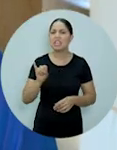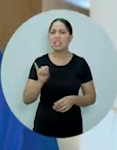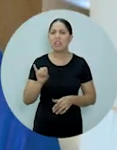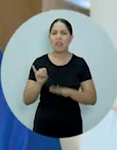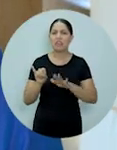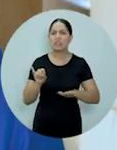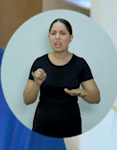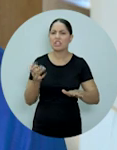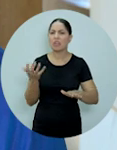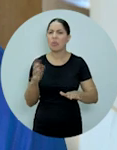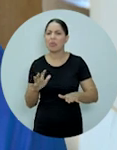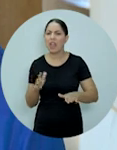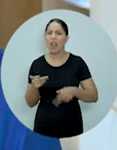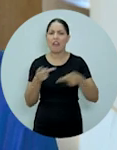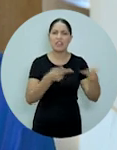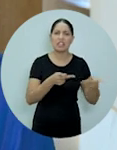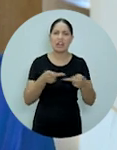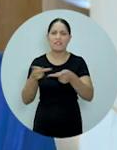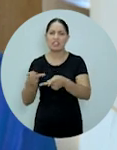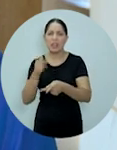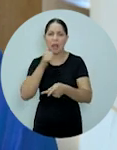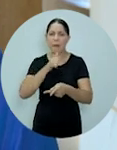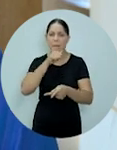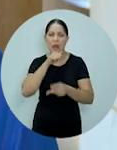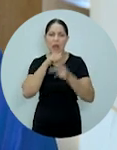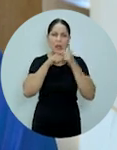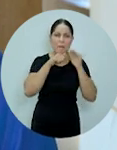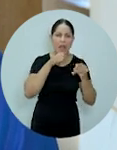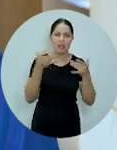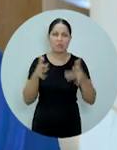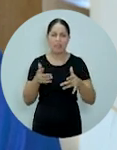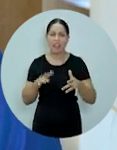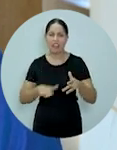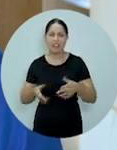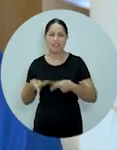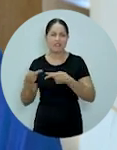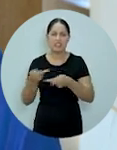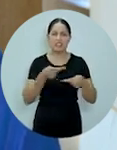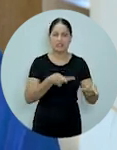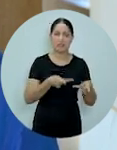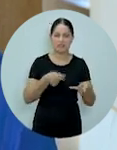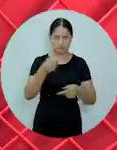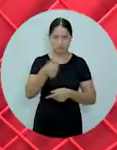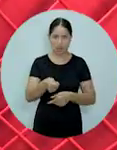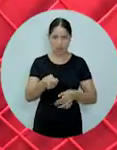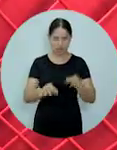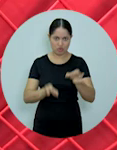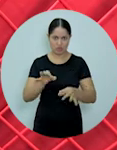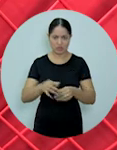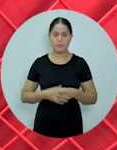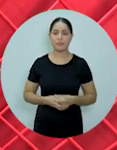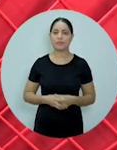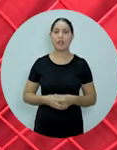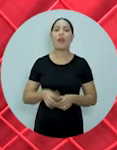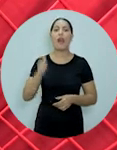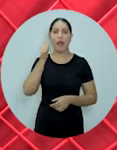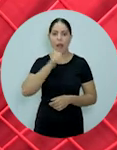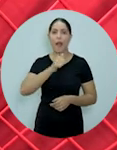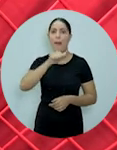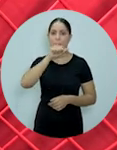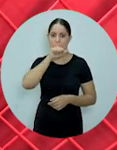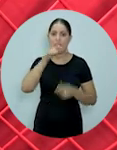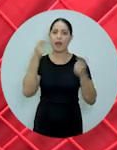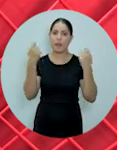quiser visitar a mãe ou o pai é obrigada a cumprir a determinação da justiça? Fernando, a